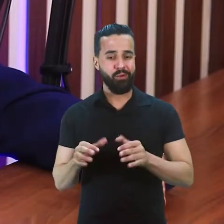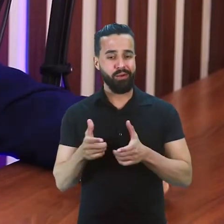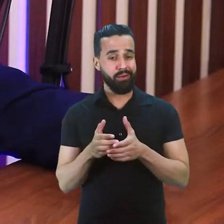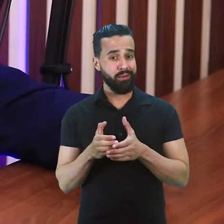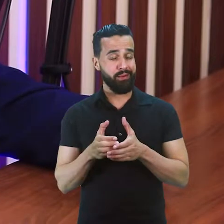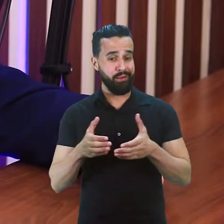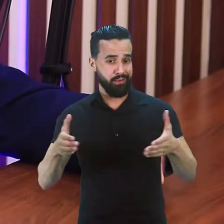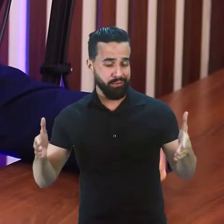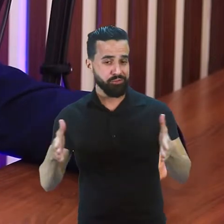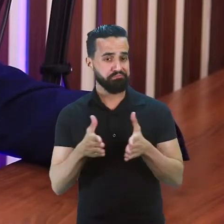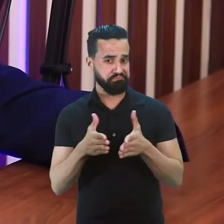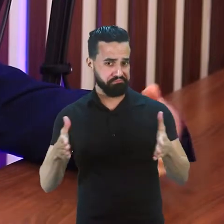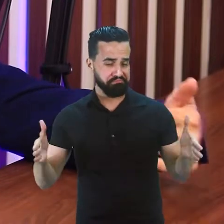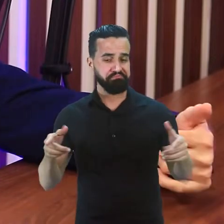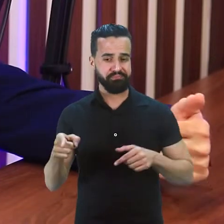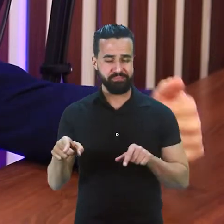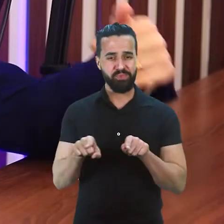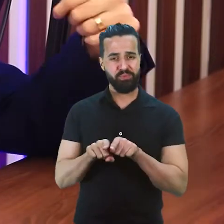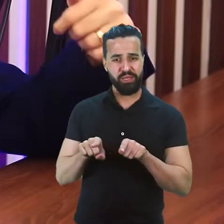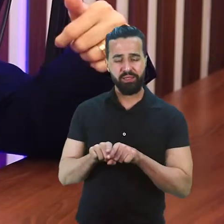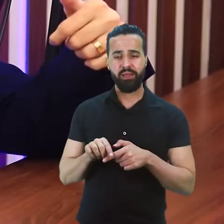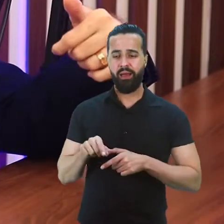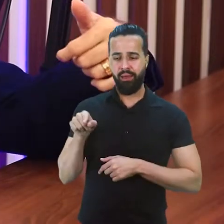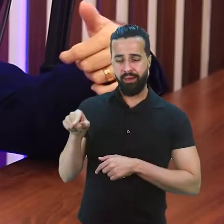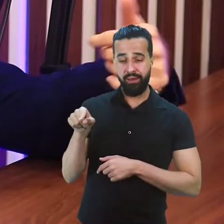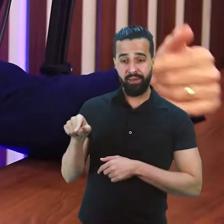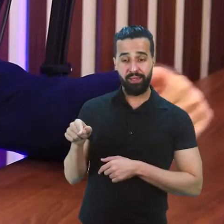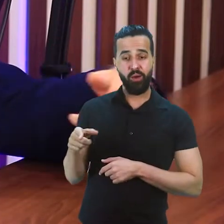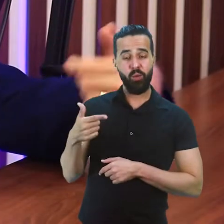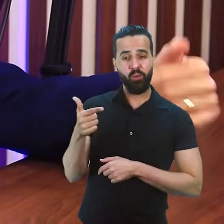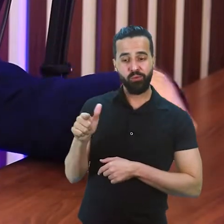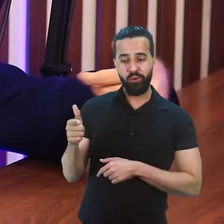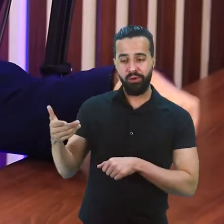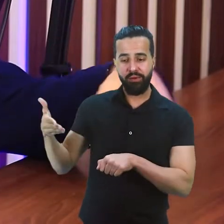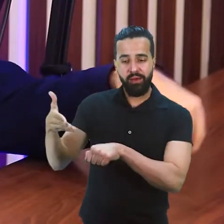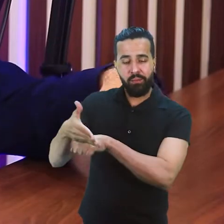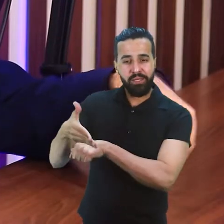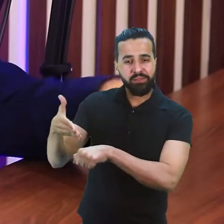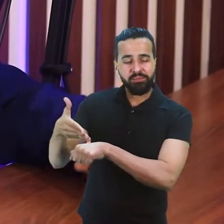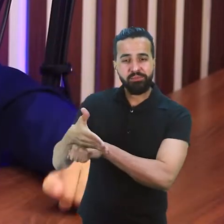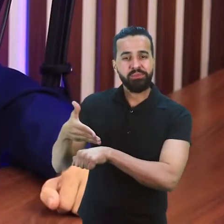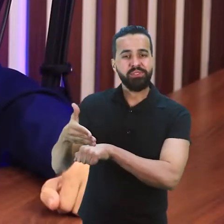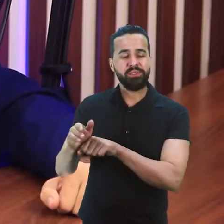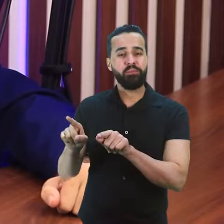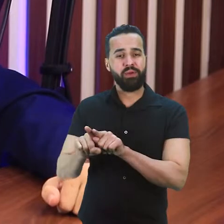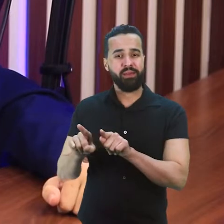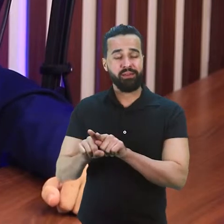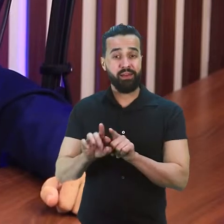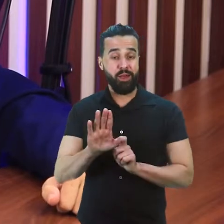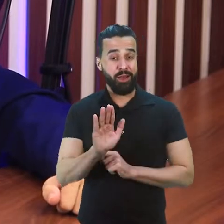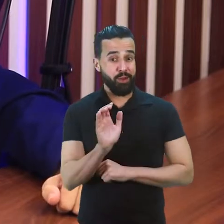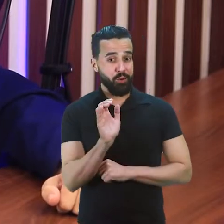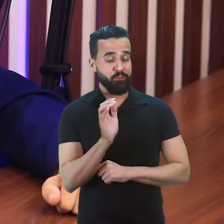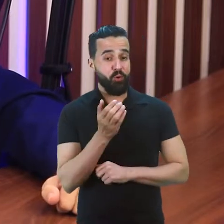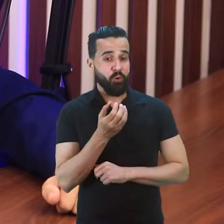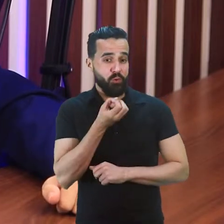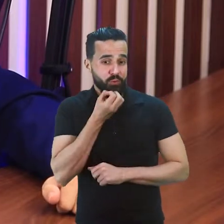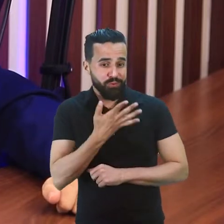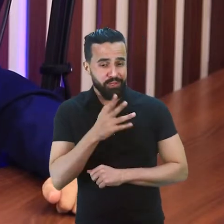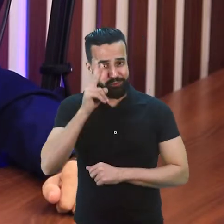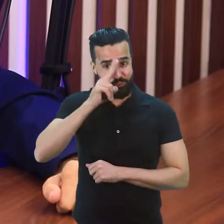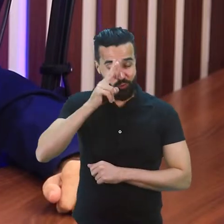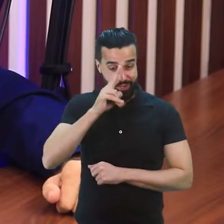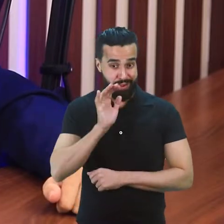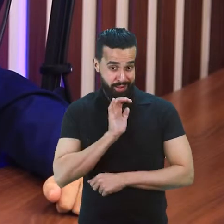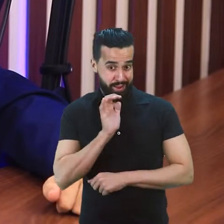escritório grande, eu participei inclusive, rapaz, também tem uma história bem rapidinho, contar rapidinho. Pode contar, fica à